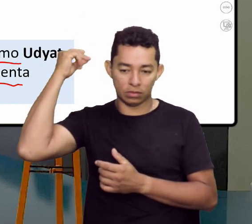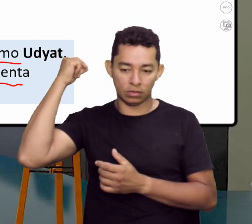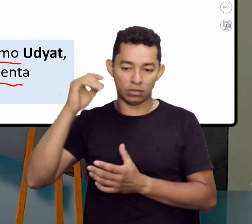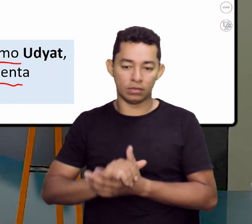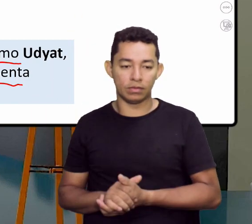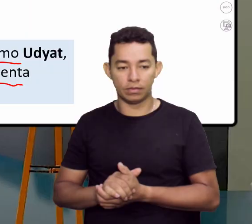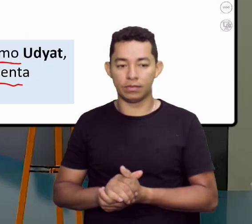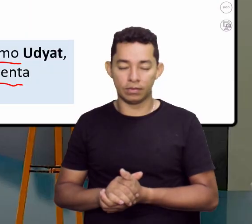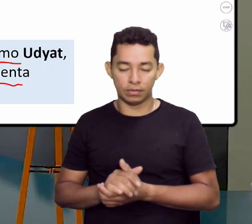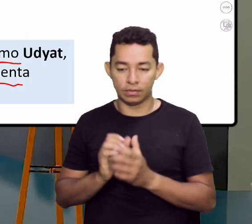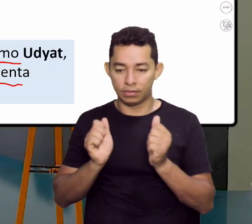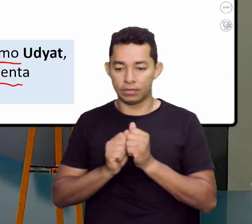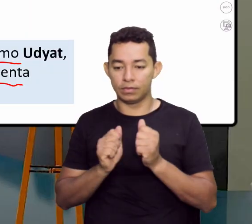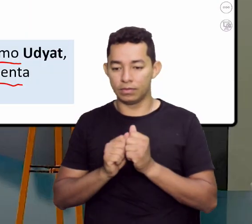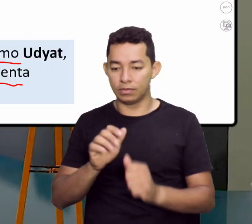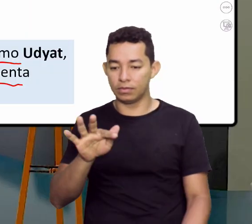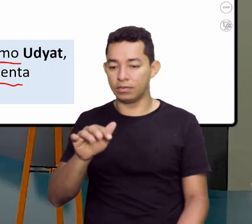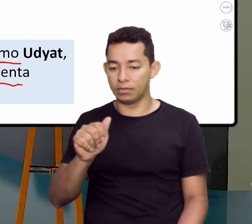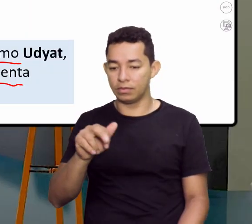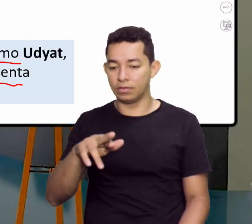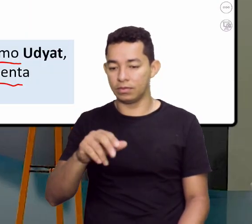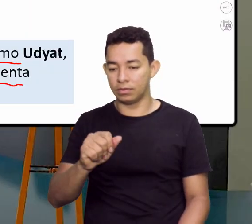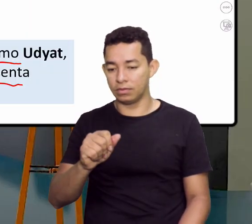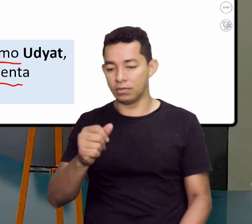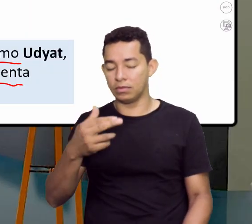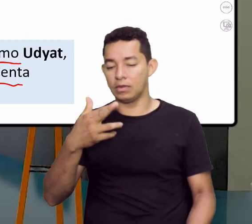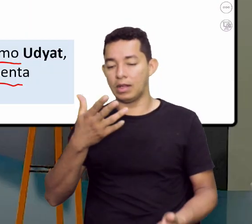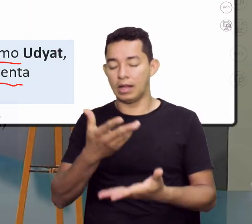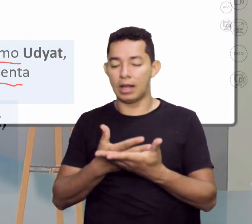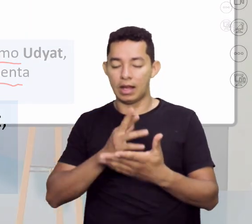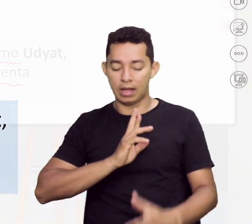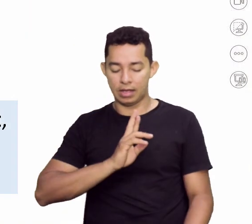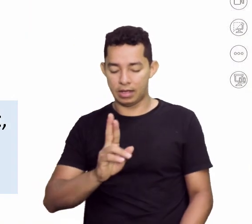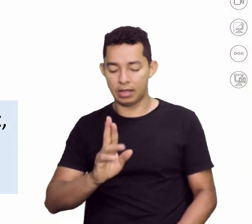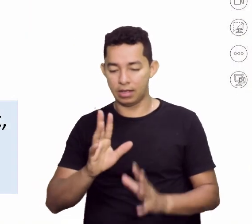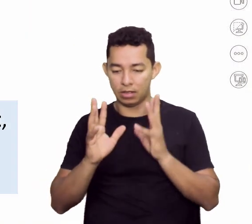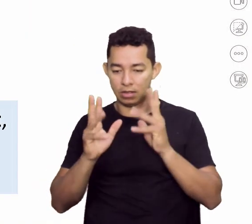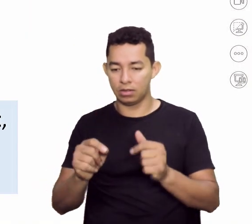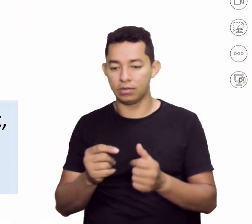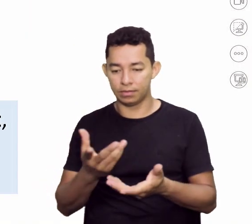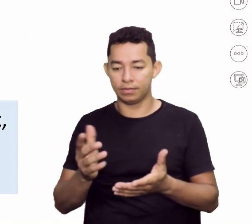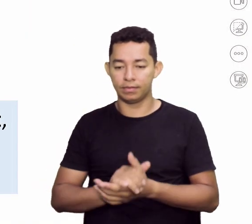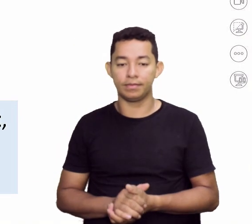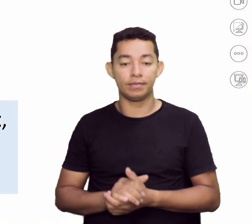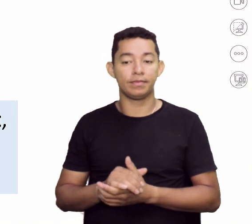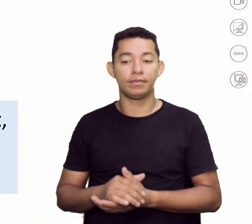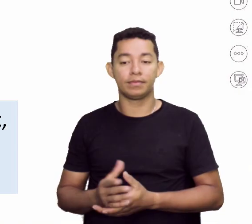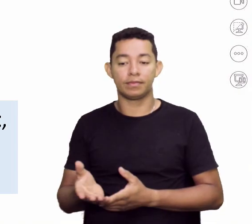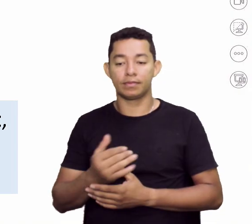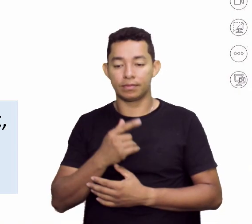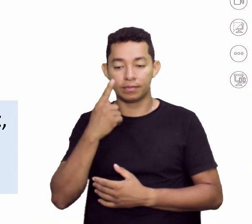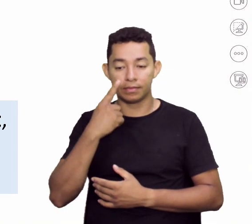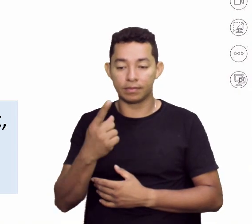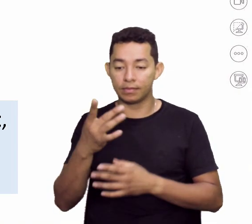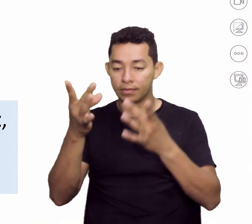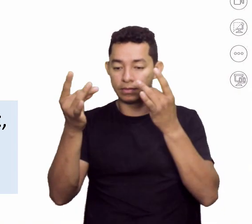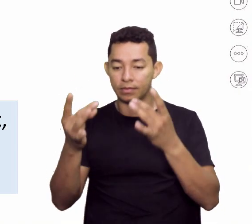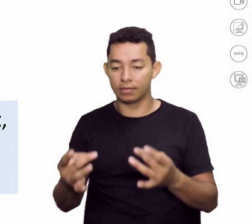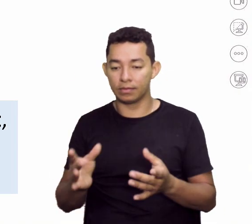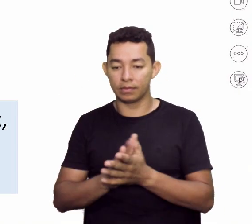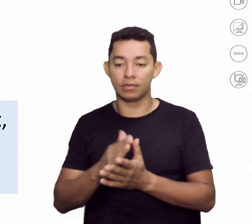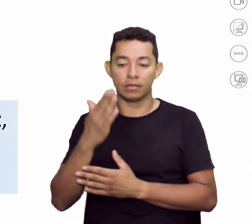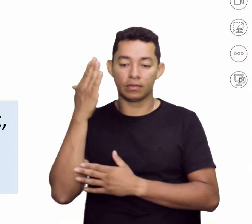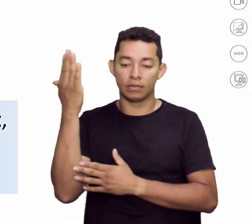com os faraós, com a religião e tudo mais. Então vamos seguir para a gente ver mais detalhes aí. Você está vendo o